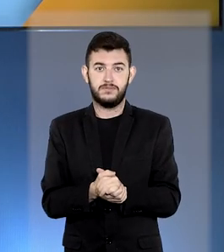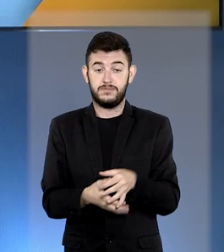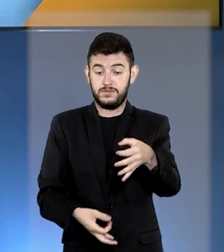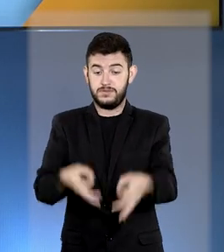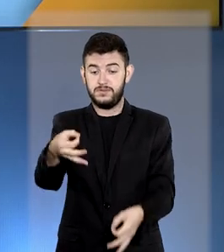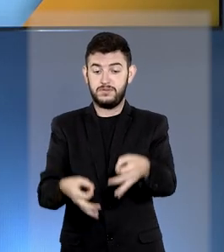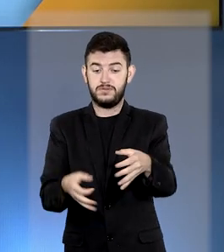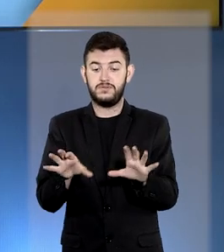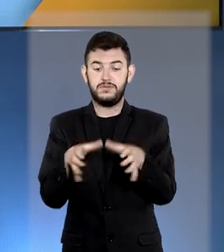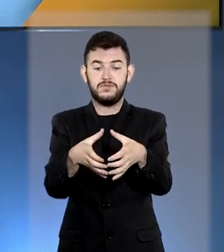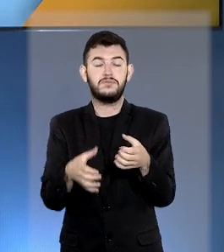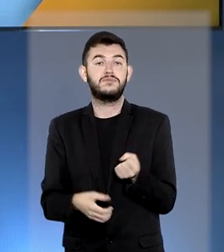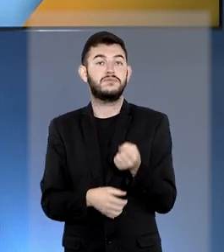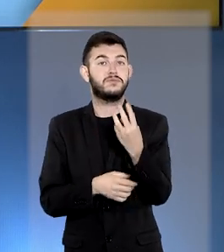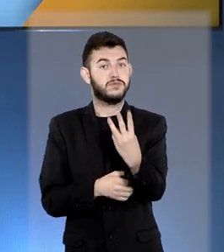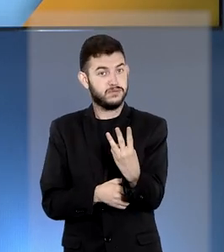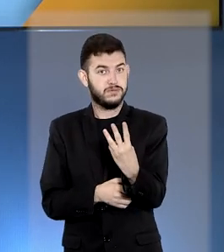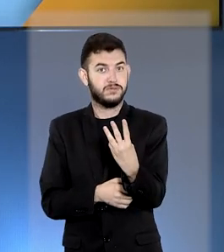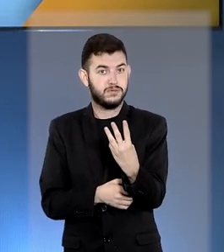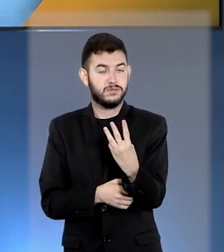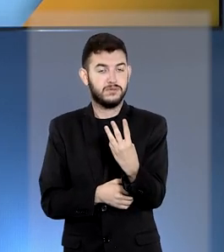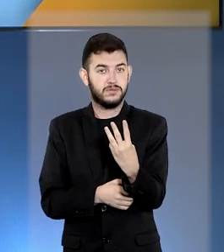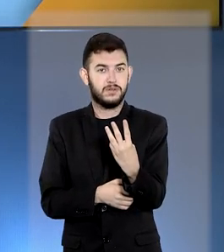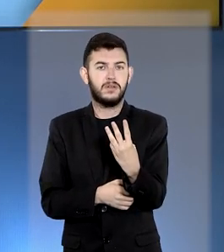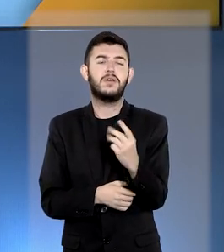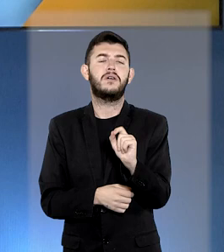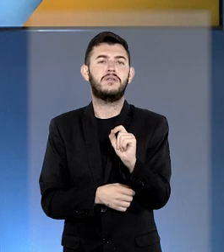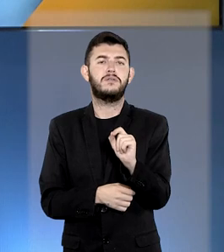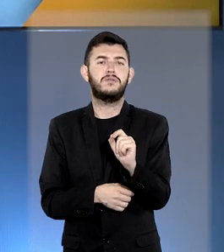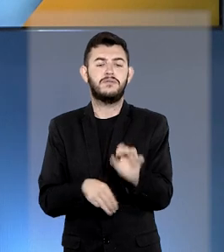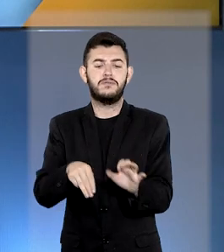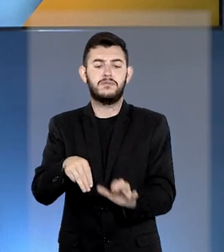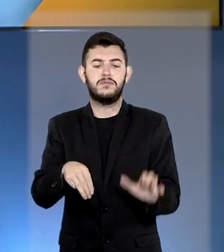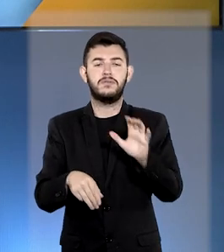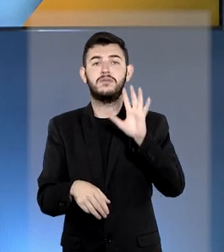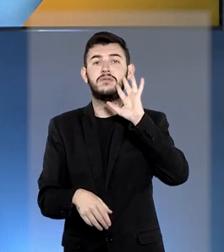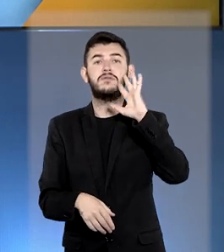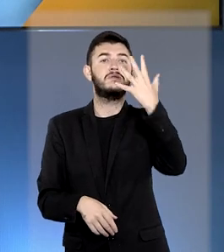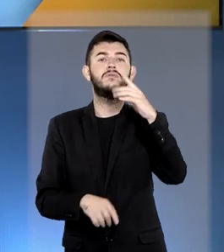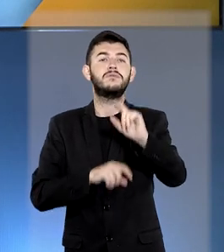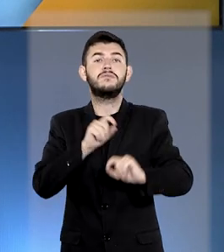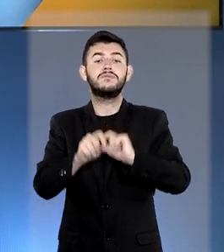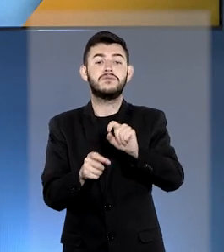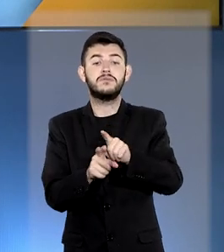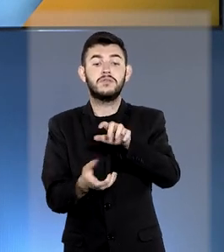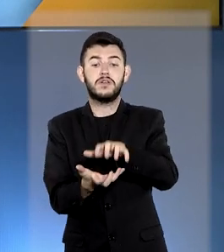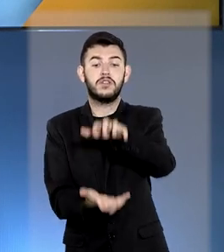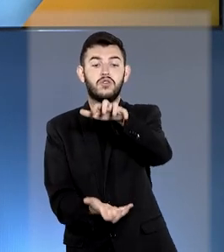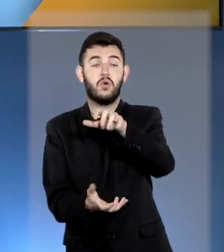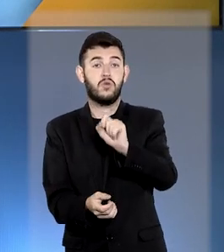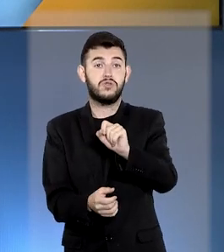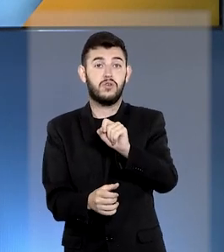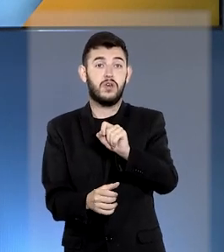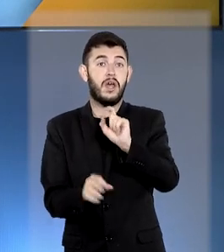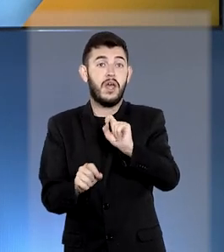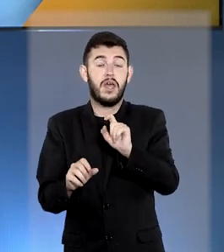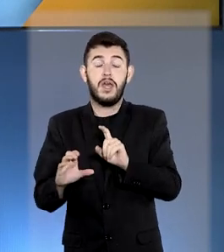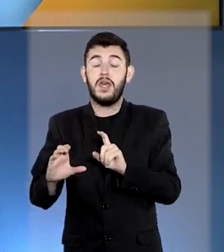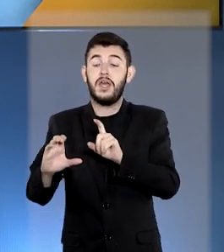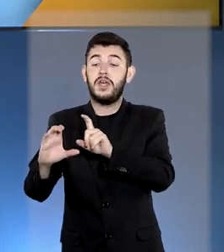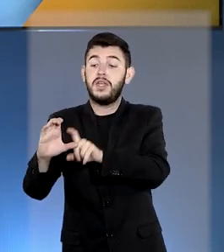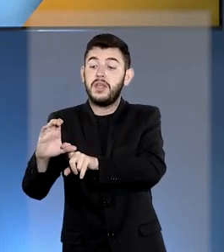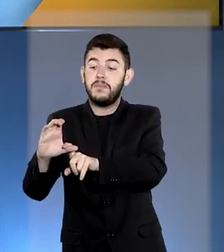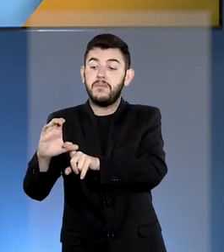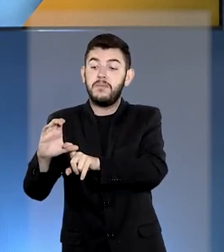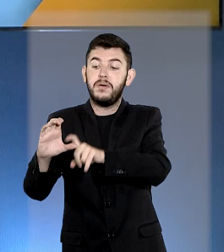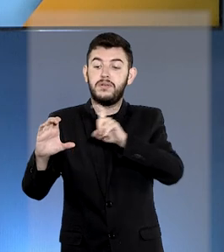outro julgamento da terceira turma, os ministros decidiram que o idoso que deixa de ser dependente pode virar o